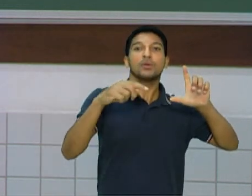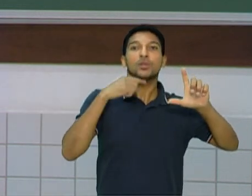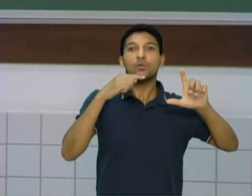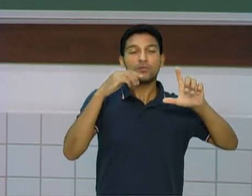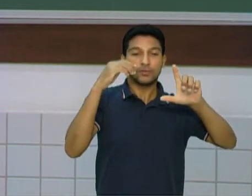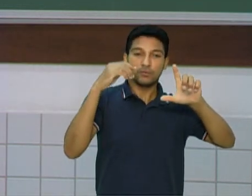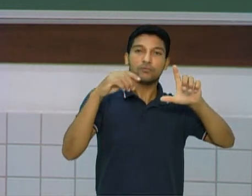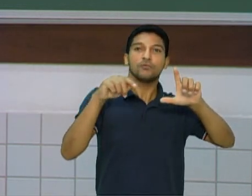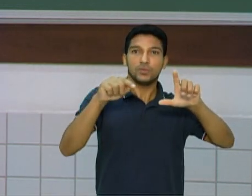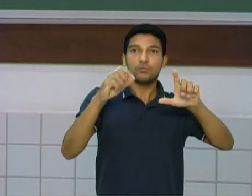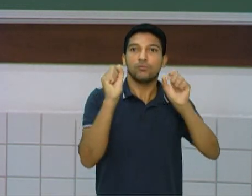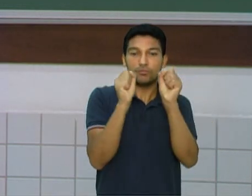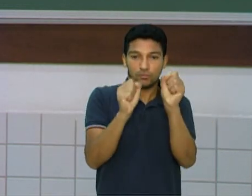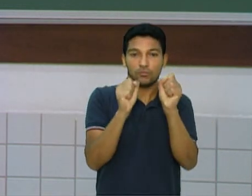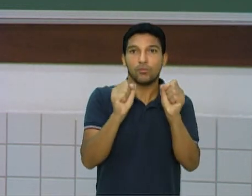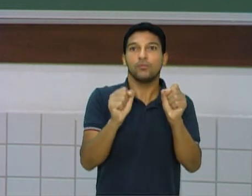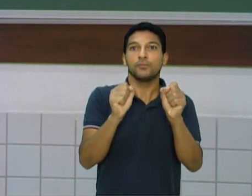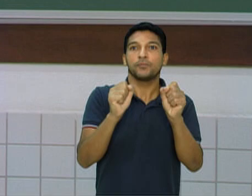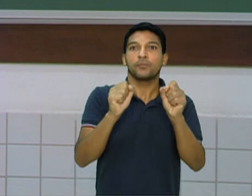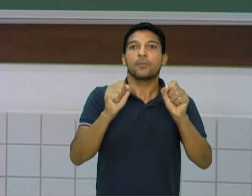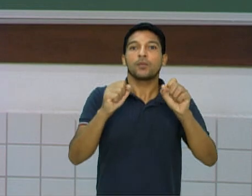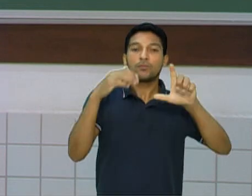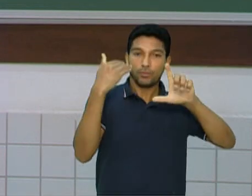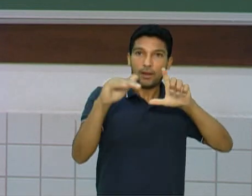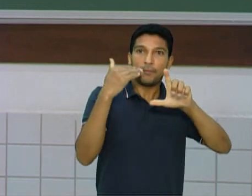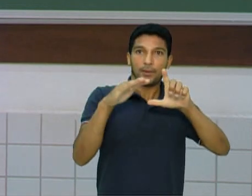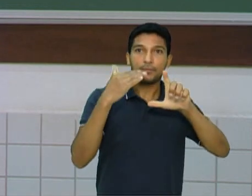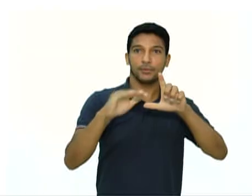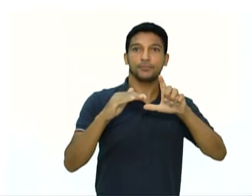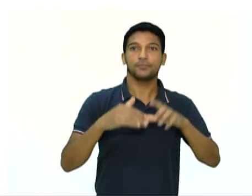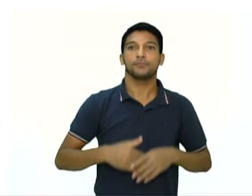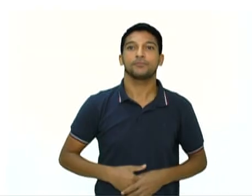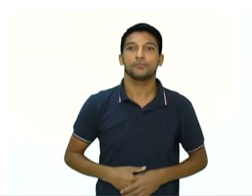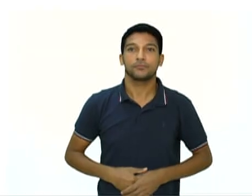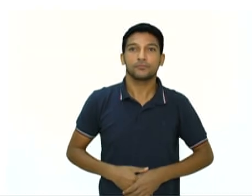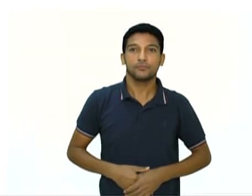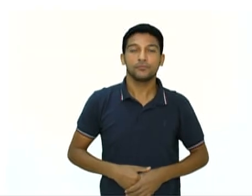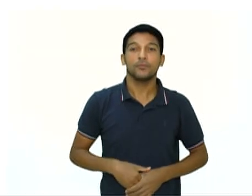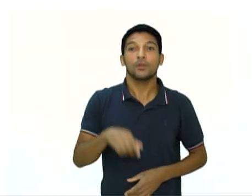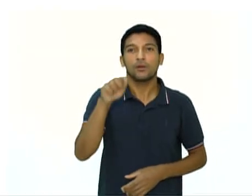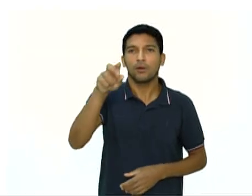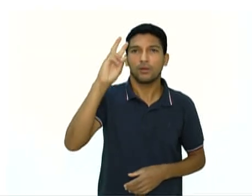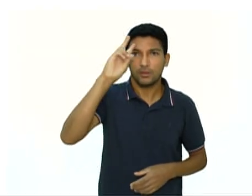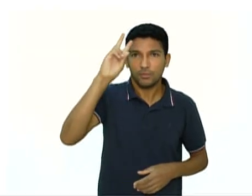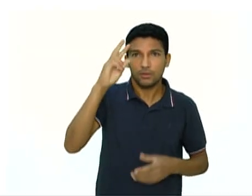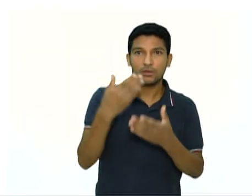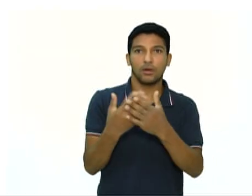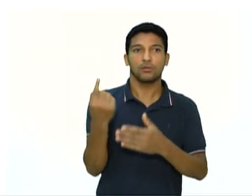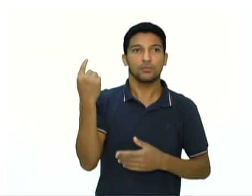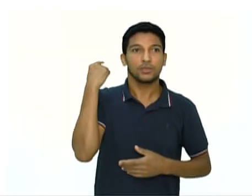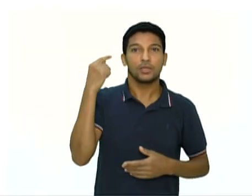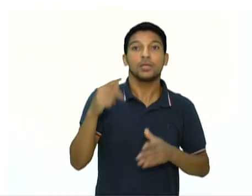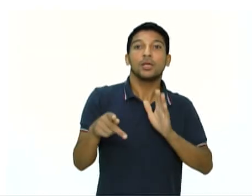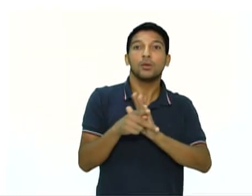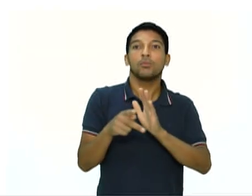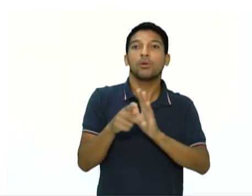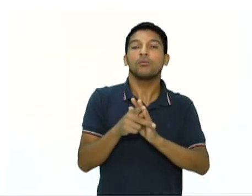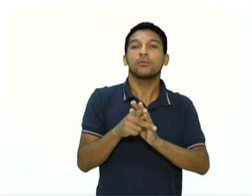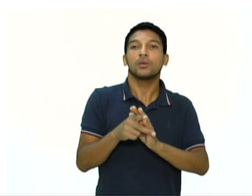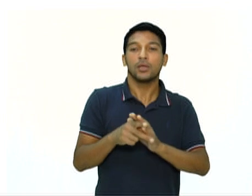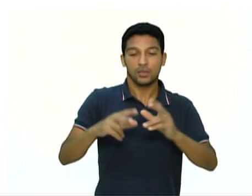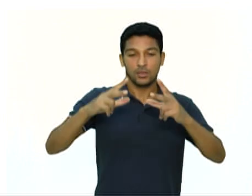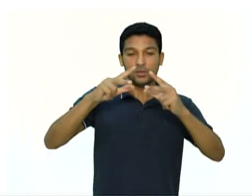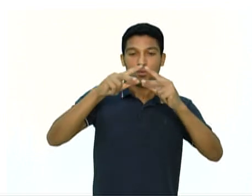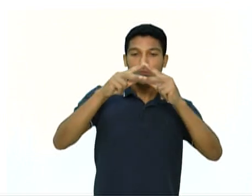Tranquilo? Ok, então vamos para a nossa aula. Só lembrando que na aula passada, né, a gente trabalhou aí figuras espaciais, projeções e